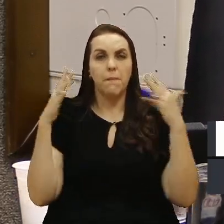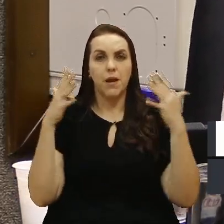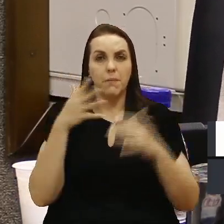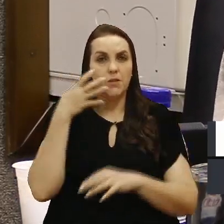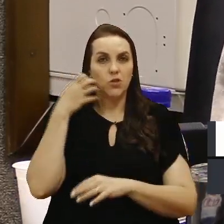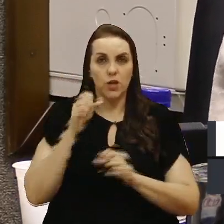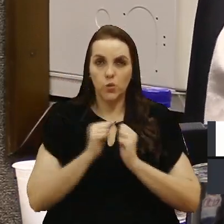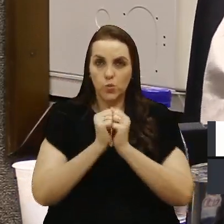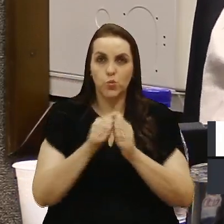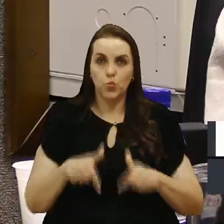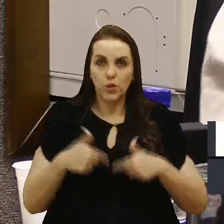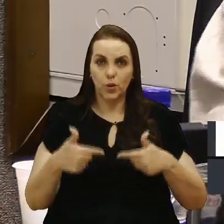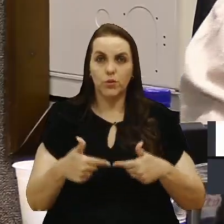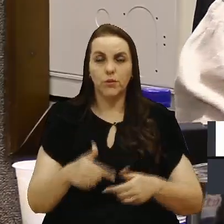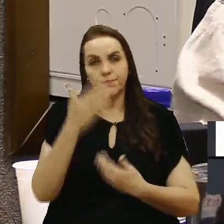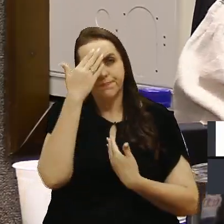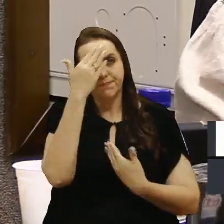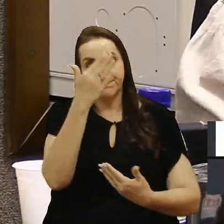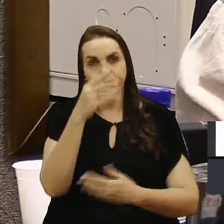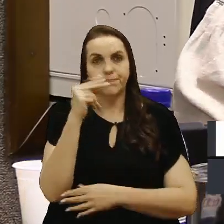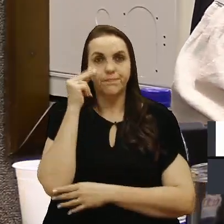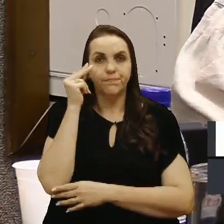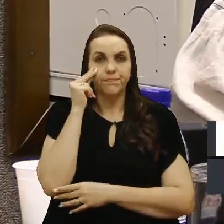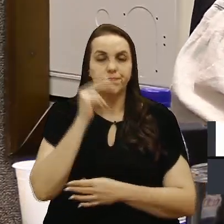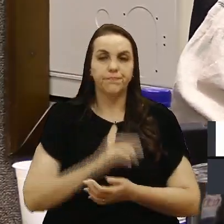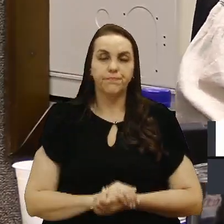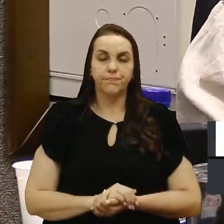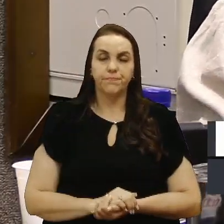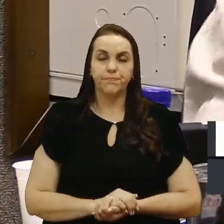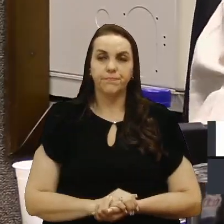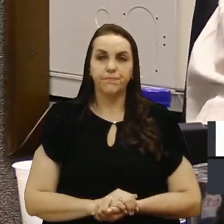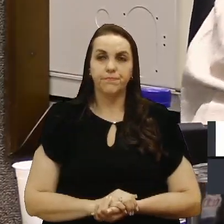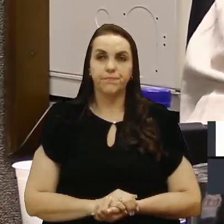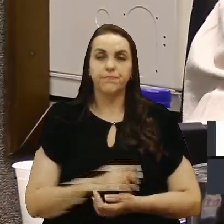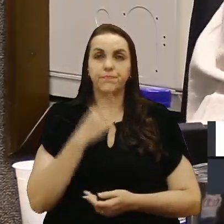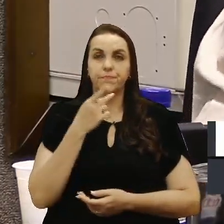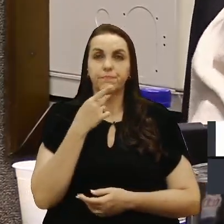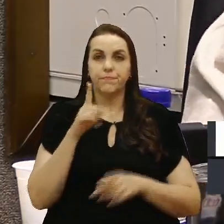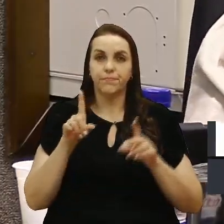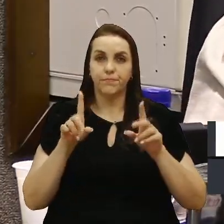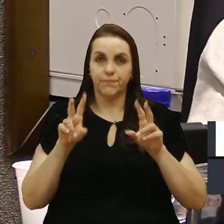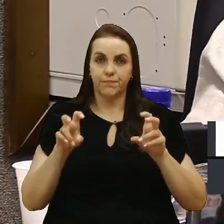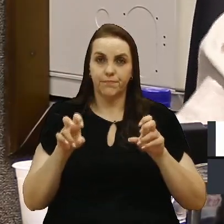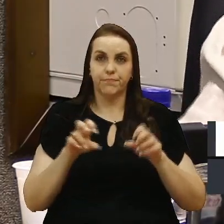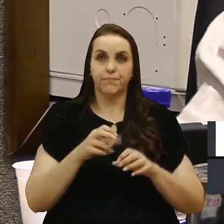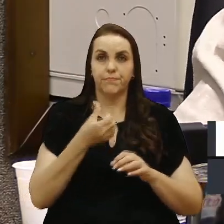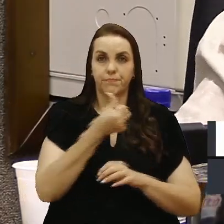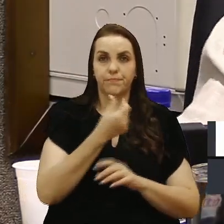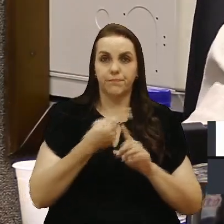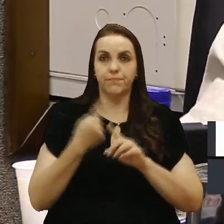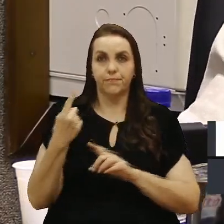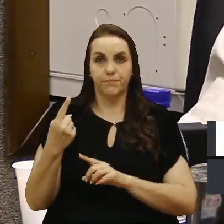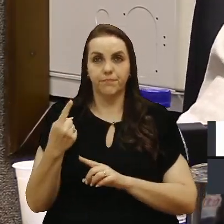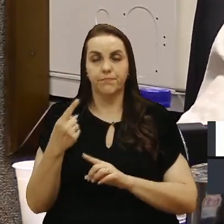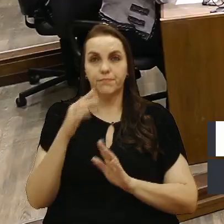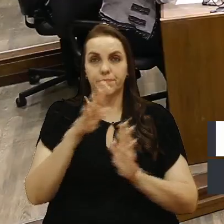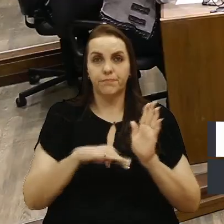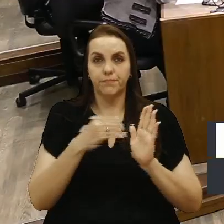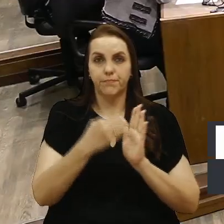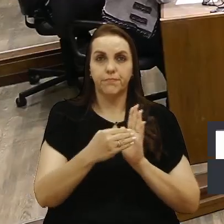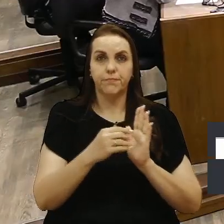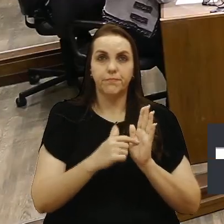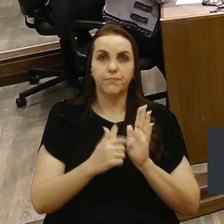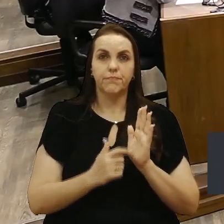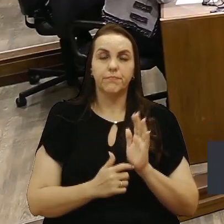luta. Obrigado, vereador Cláudio. Falar aqui um pouquinho sobre a escala 6x1, que é uma pauta vereador, hoje... se possível,